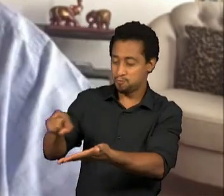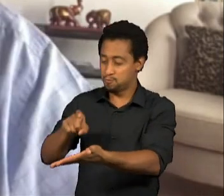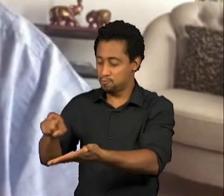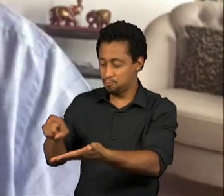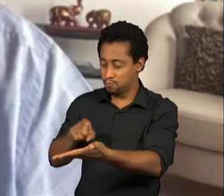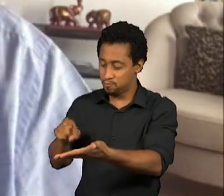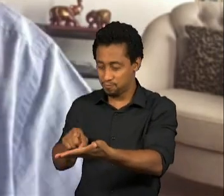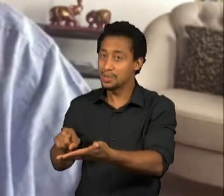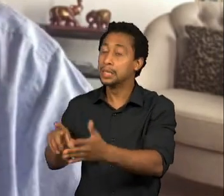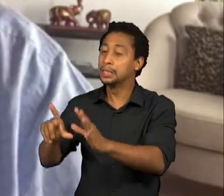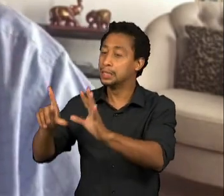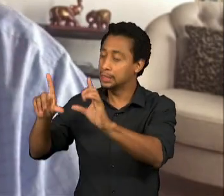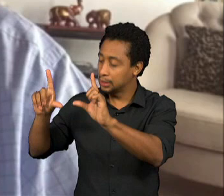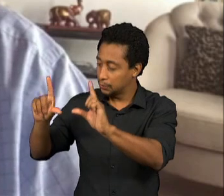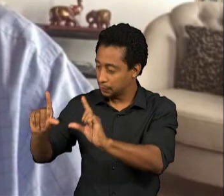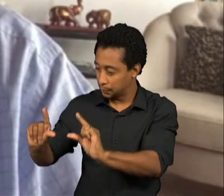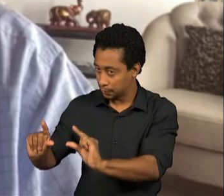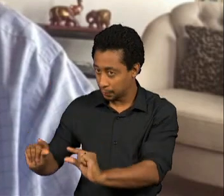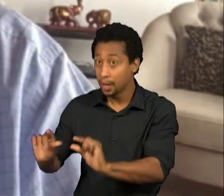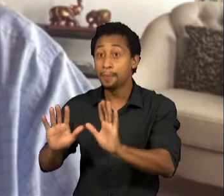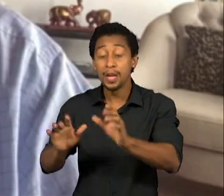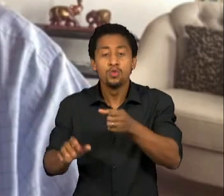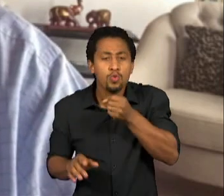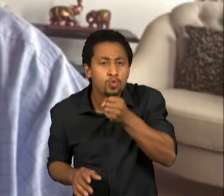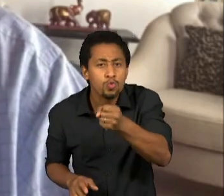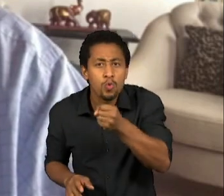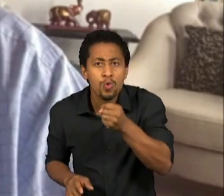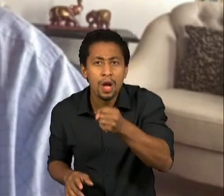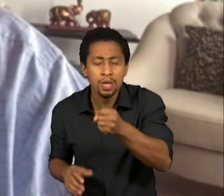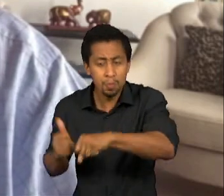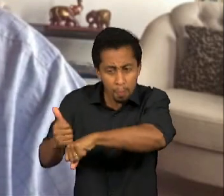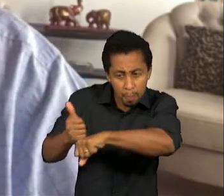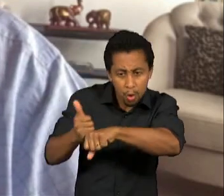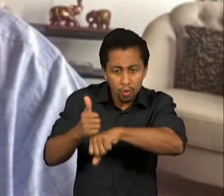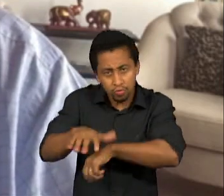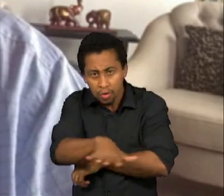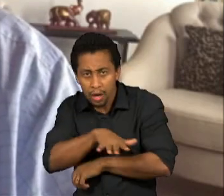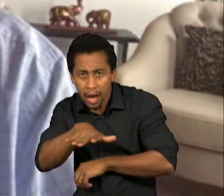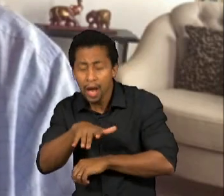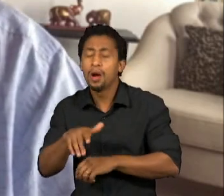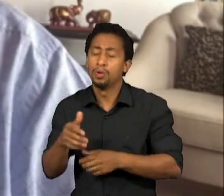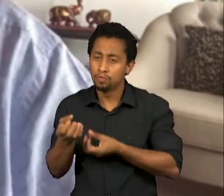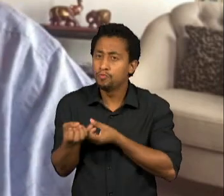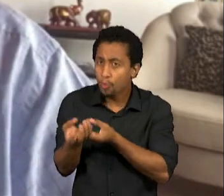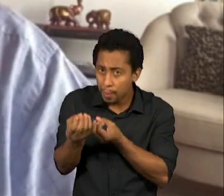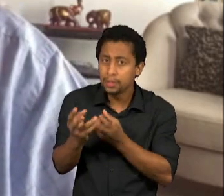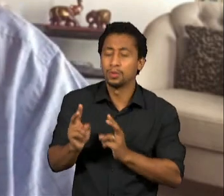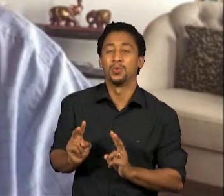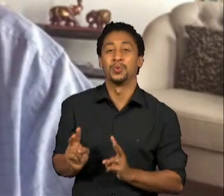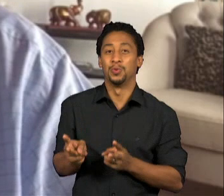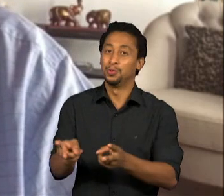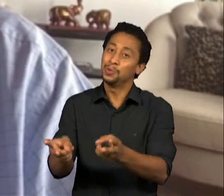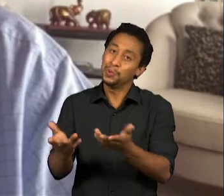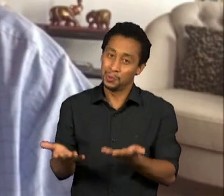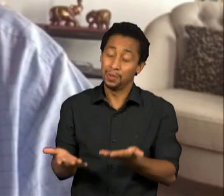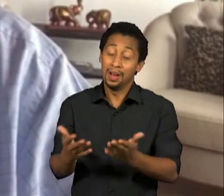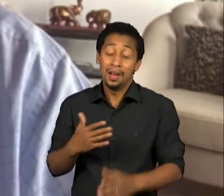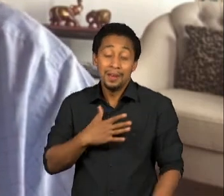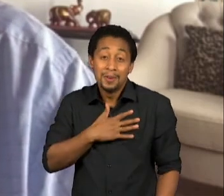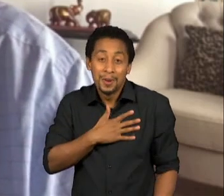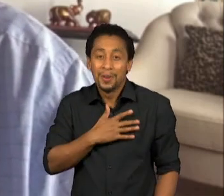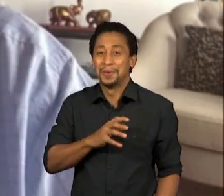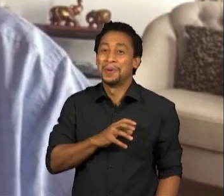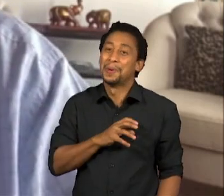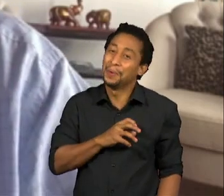aí nesse pequeno povo fala aí, as pessoas praticamente se desligando do jornal. Eu também gosto do jornal, leio